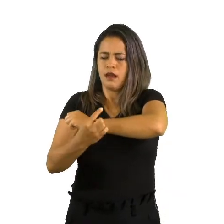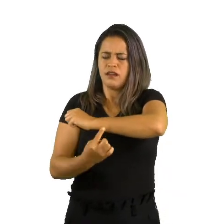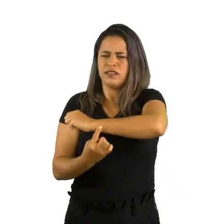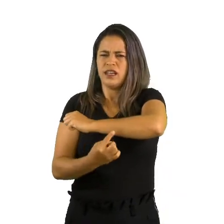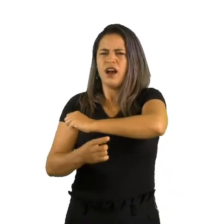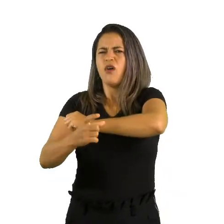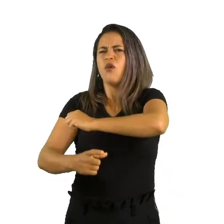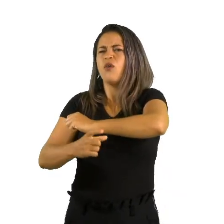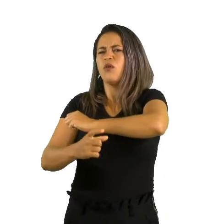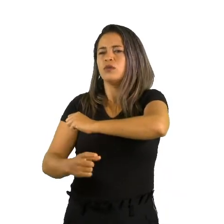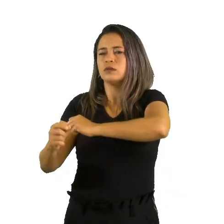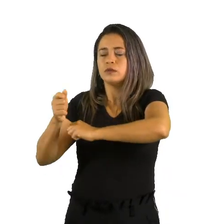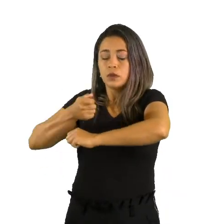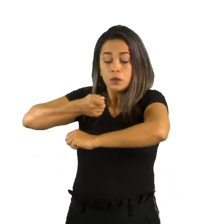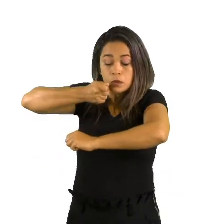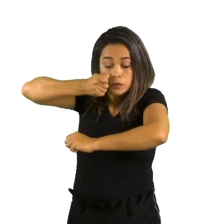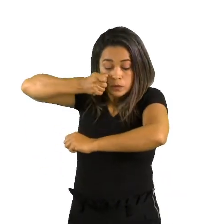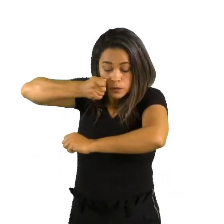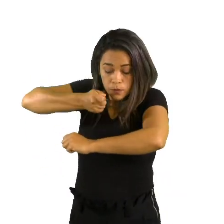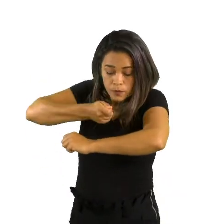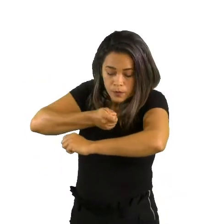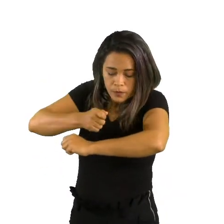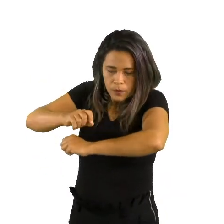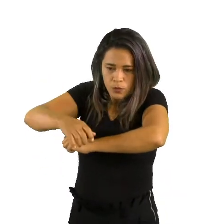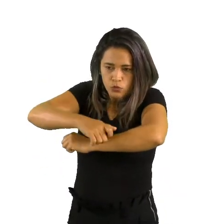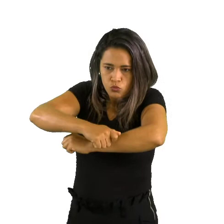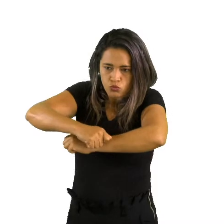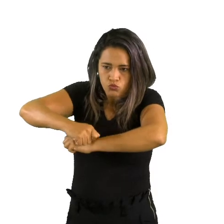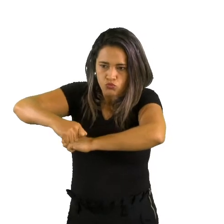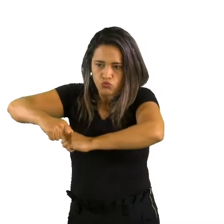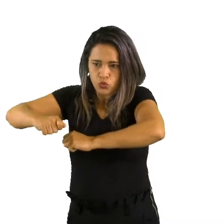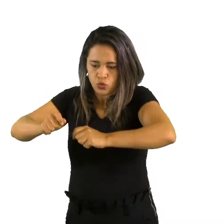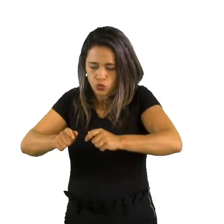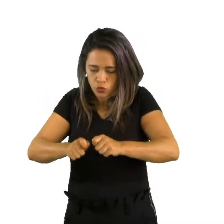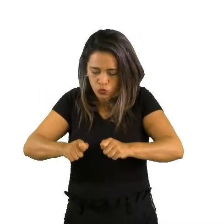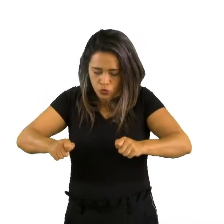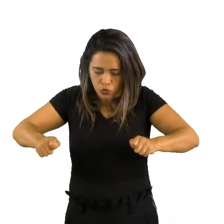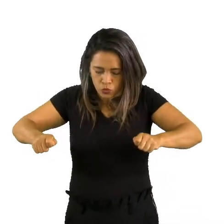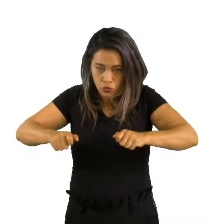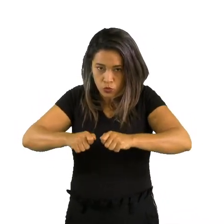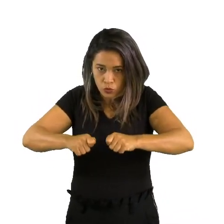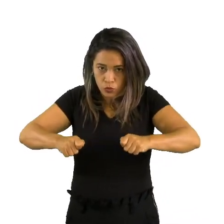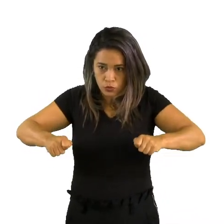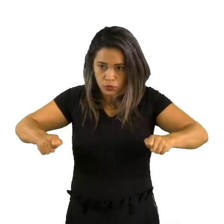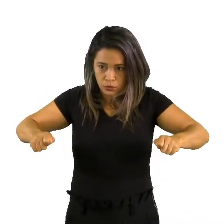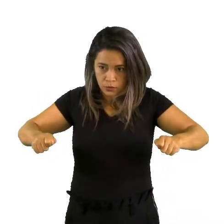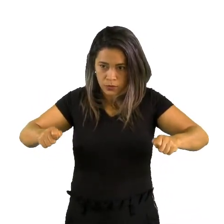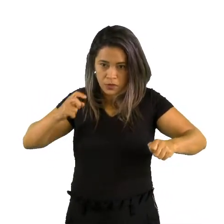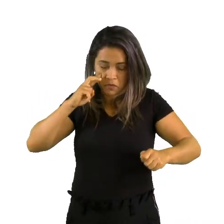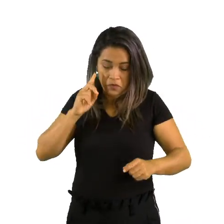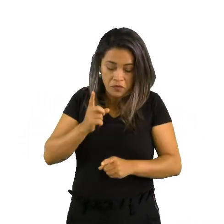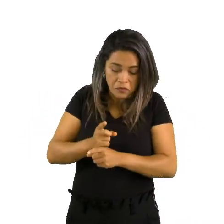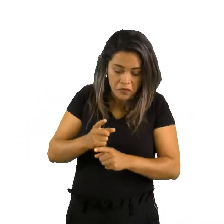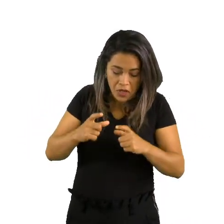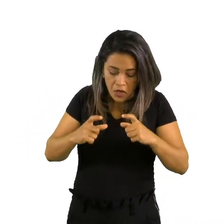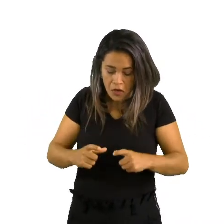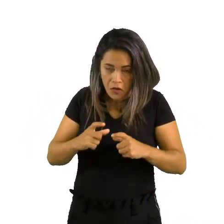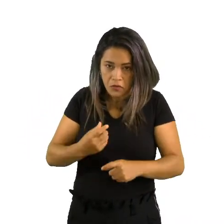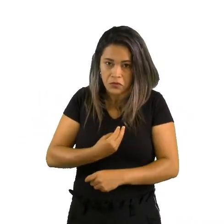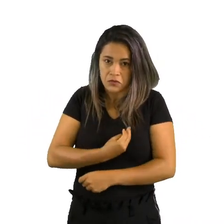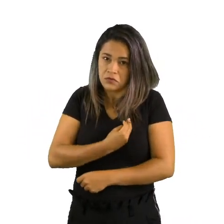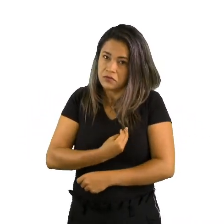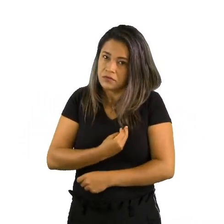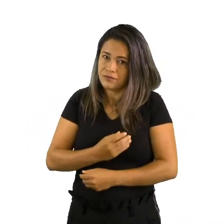uma lupa e puxar essa régua, abrir mais a imagem para eu verificar onde ele vai ter